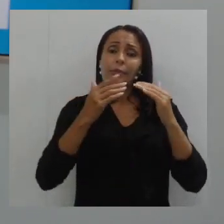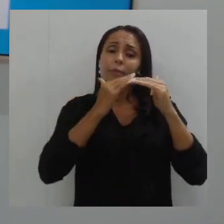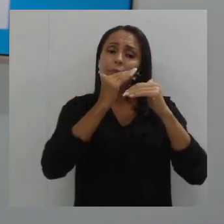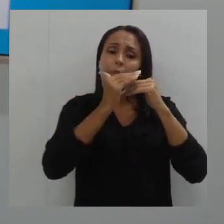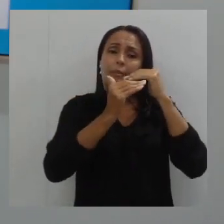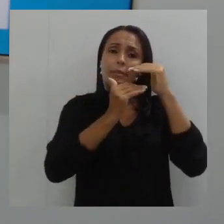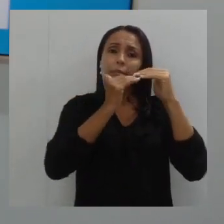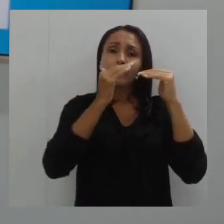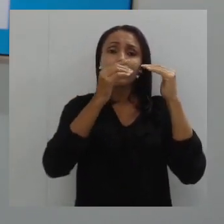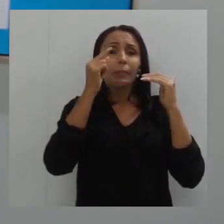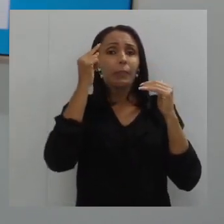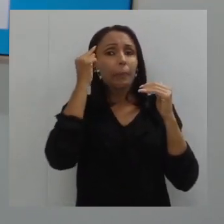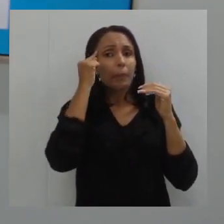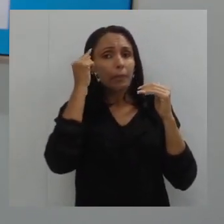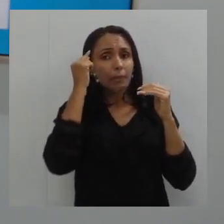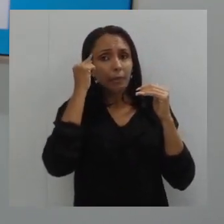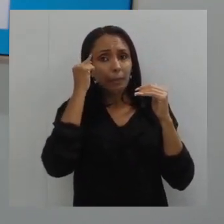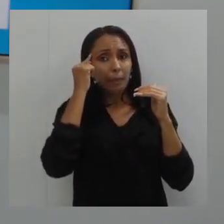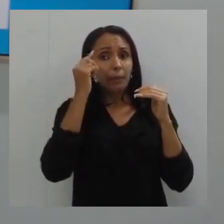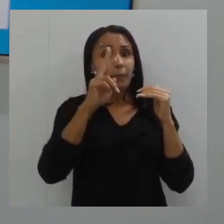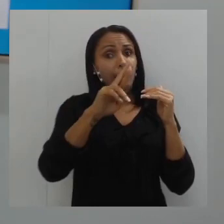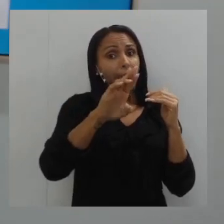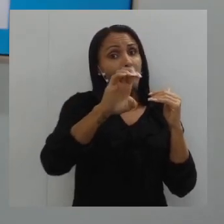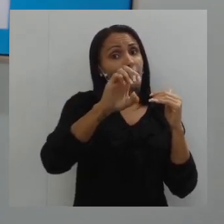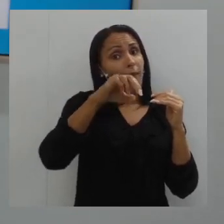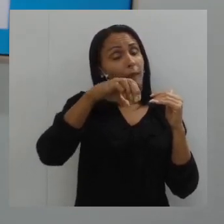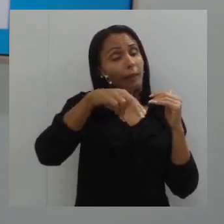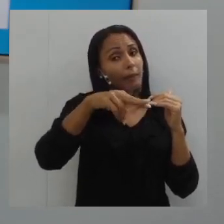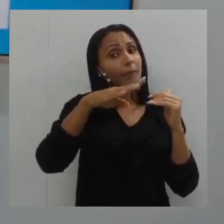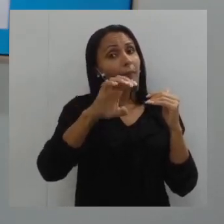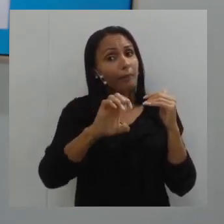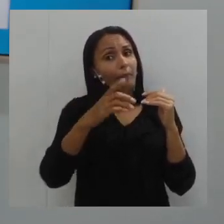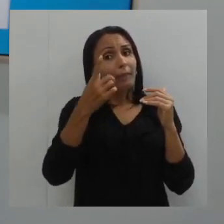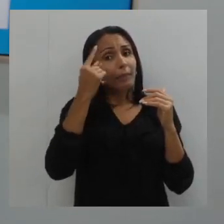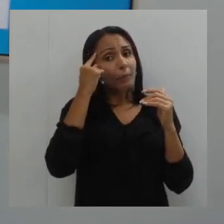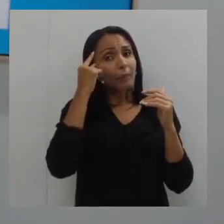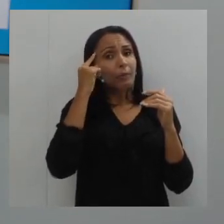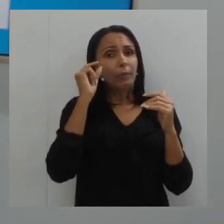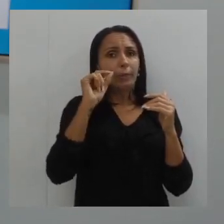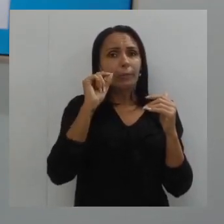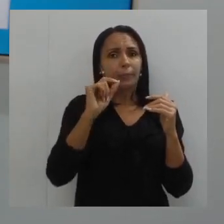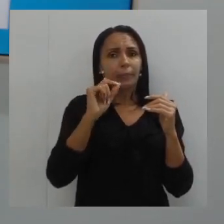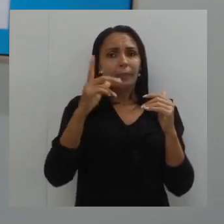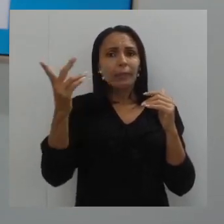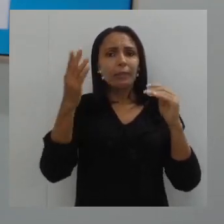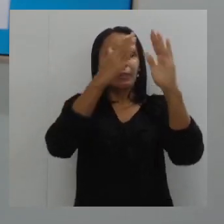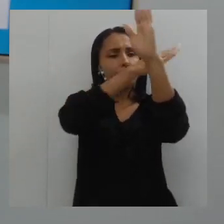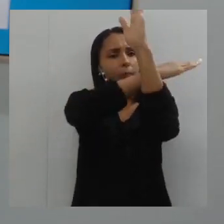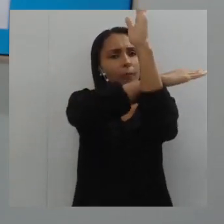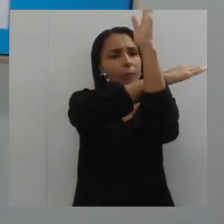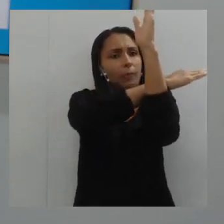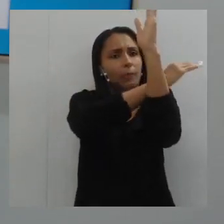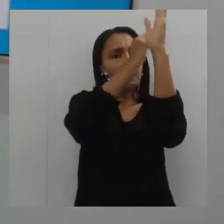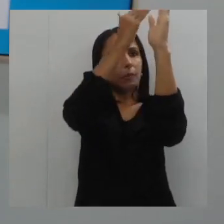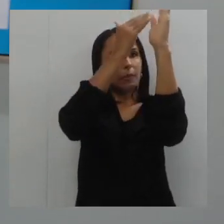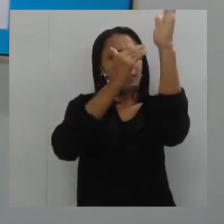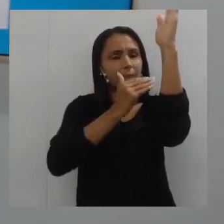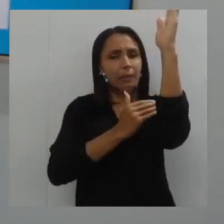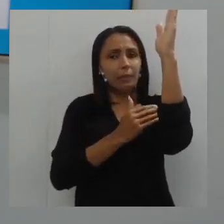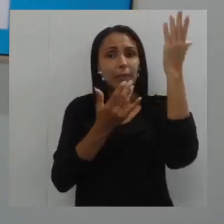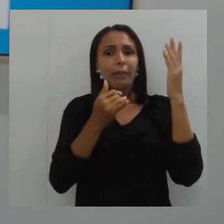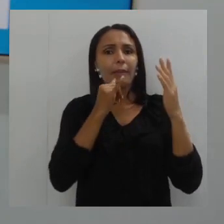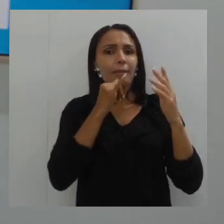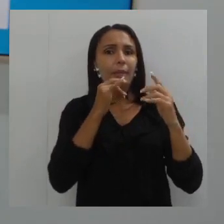desenvolvido no pensamento de René Descartes. Veja o que ele pensou. Suponha que esse lado aqui seja a parede do quarto